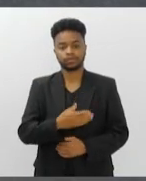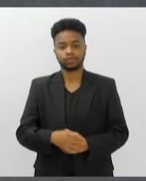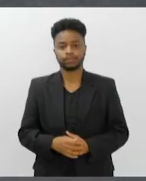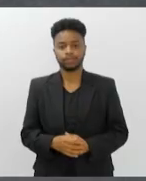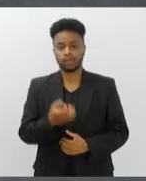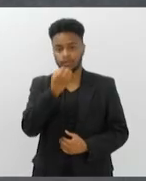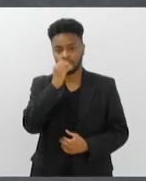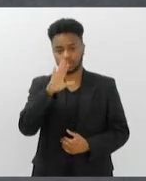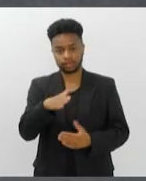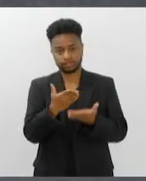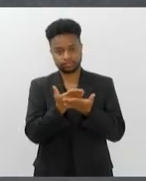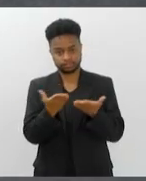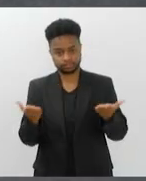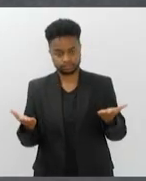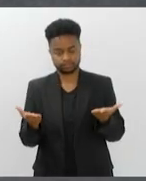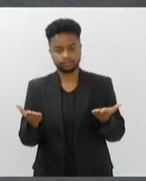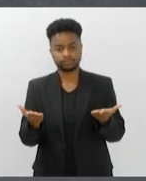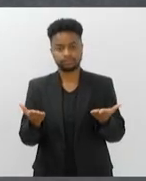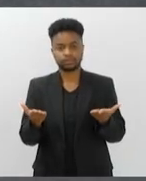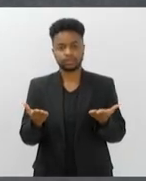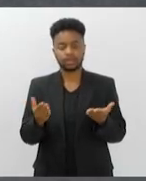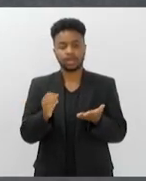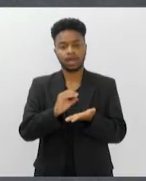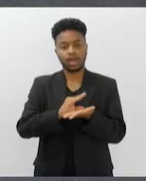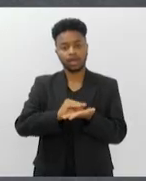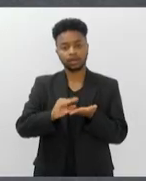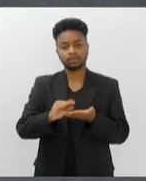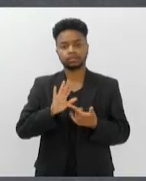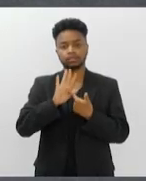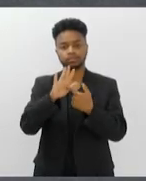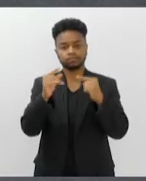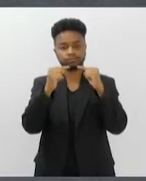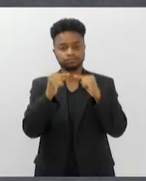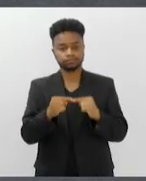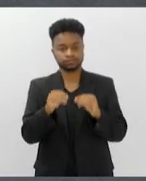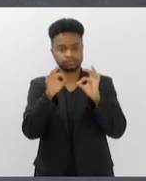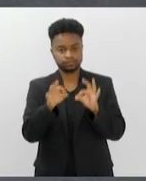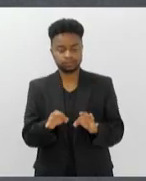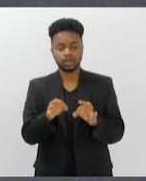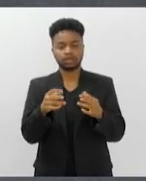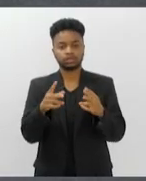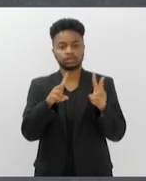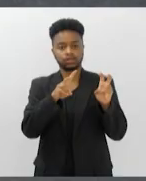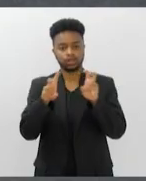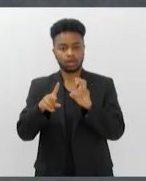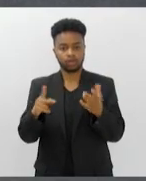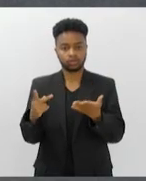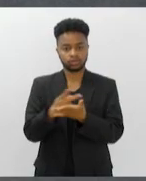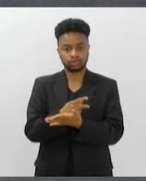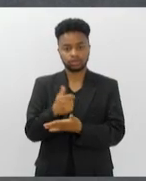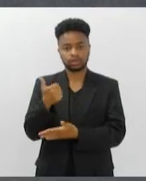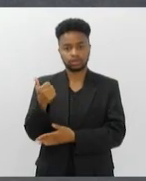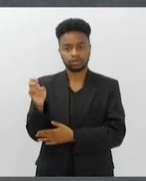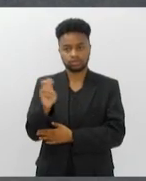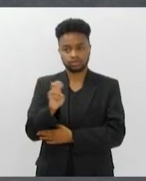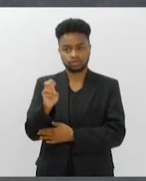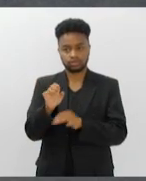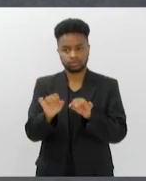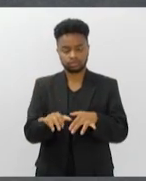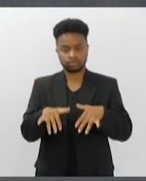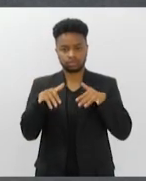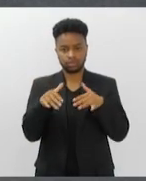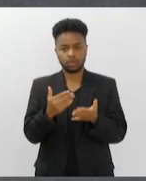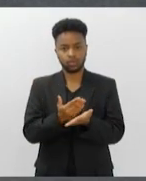Boa tarde a todos e todas. A ata reflete com exatidão o ocorrido na 15ª sessão extraordinária,